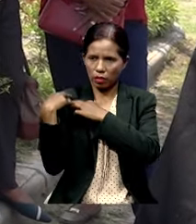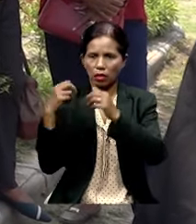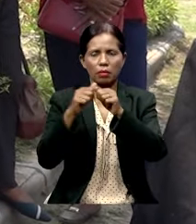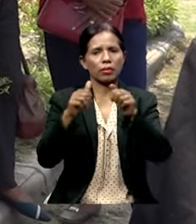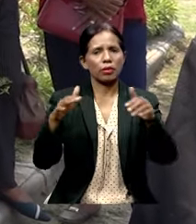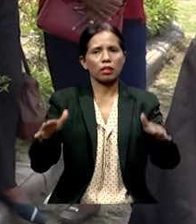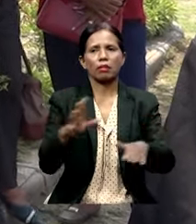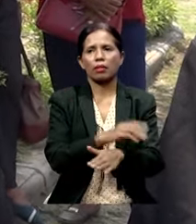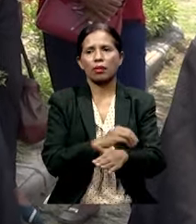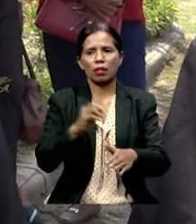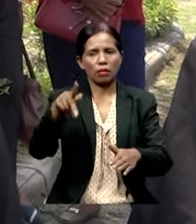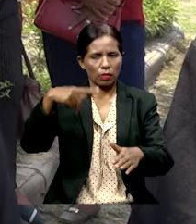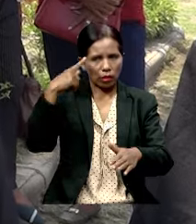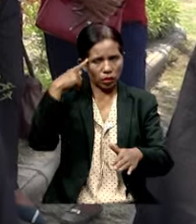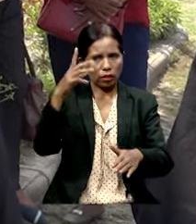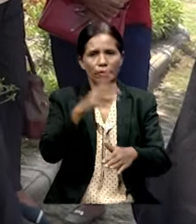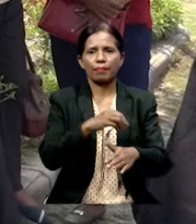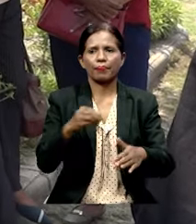administrativa, política,